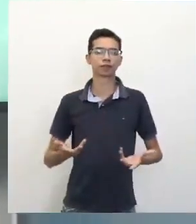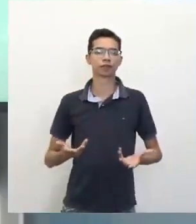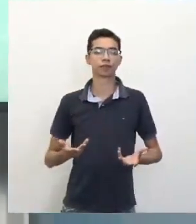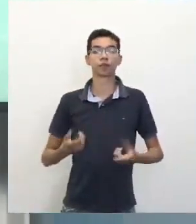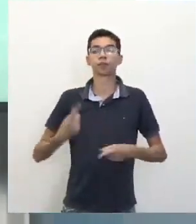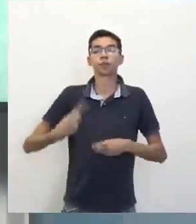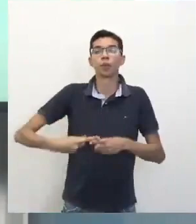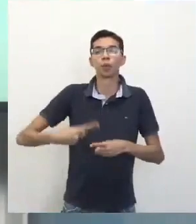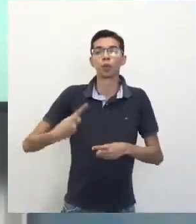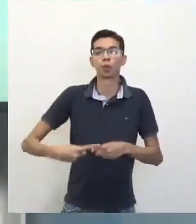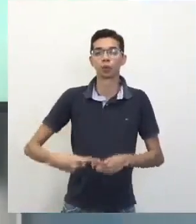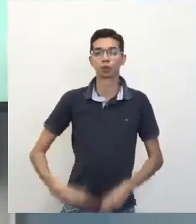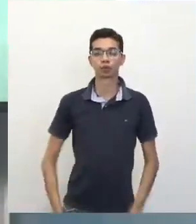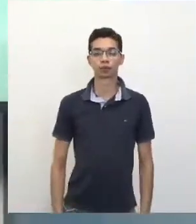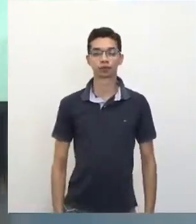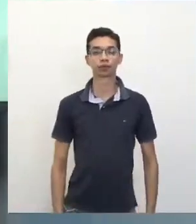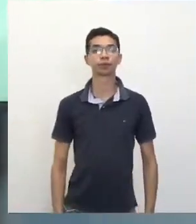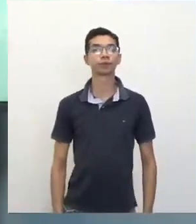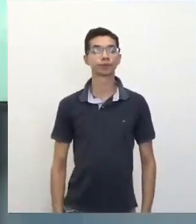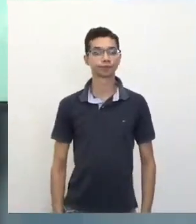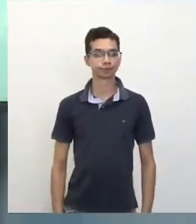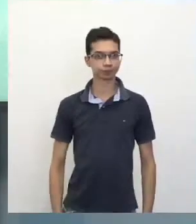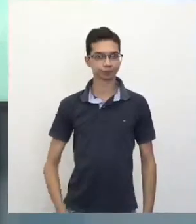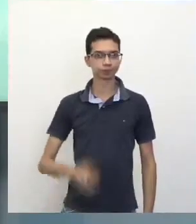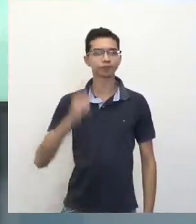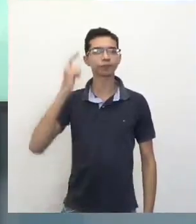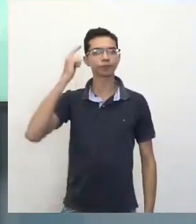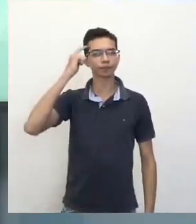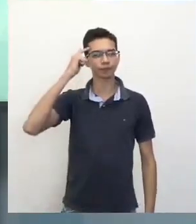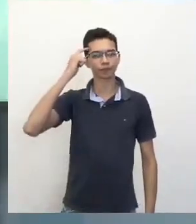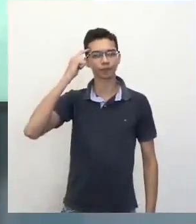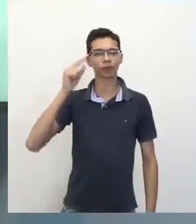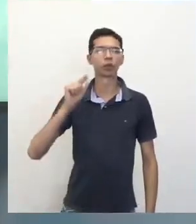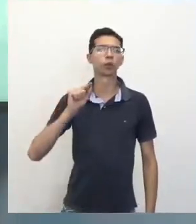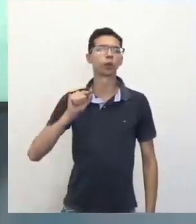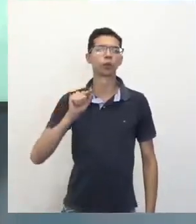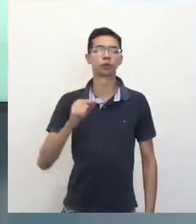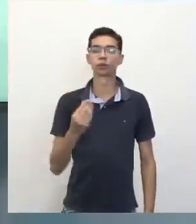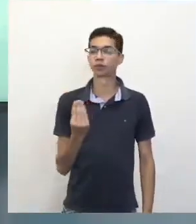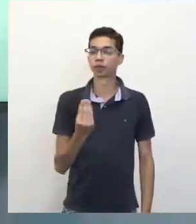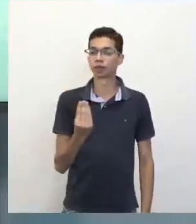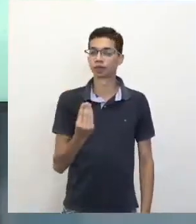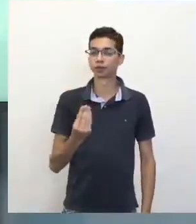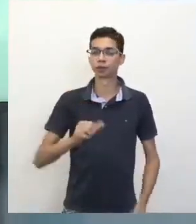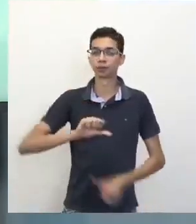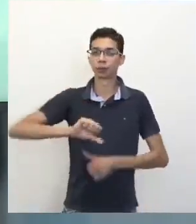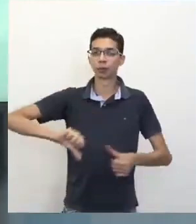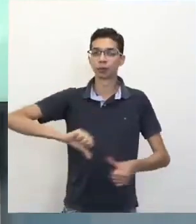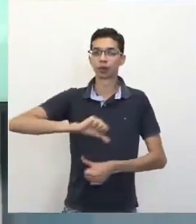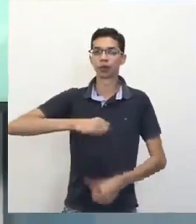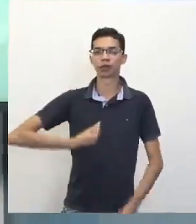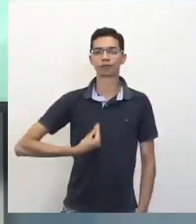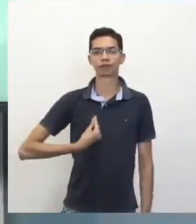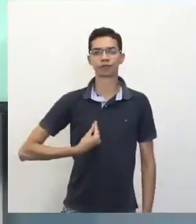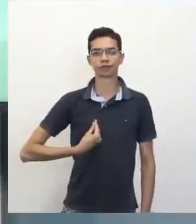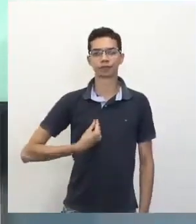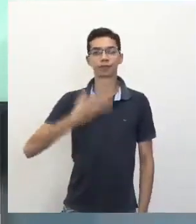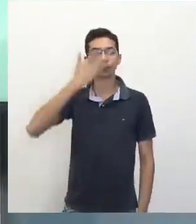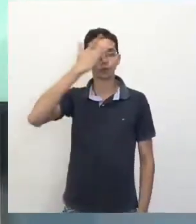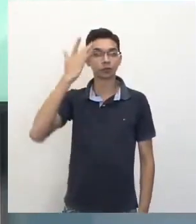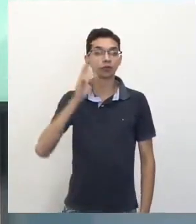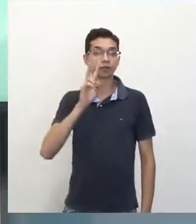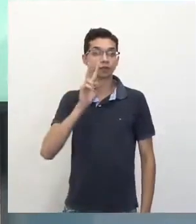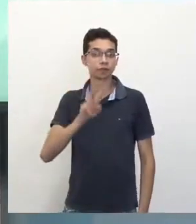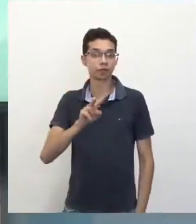por quê. Né? Socialmente falando, no que isso vai modificar a vida de quem vai ver?